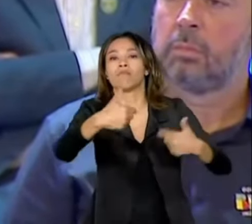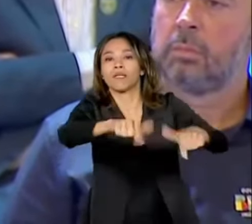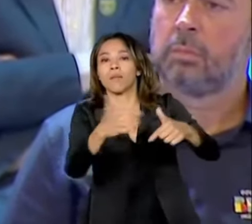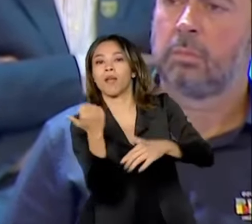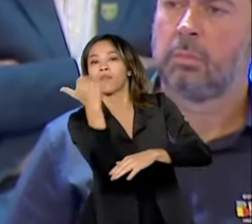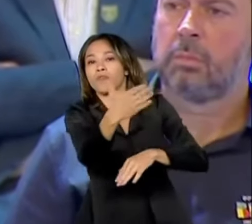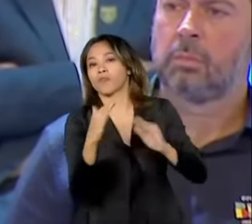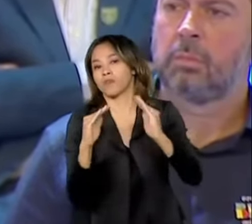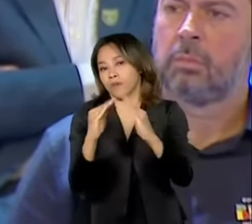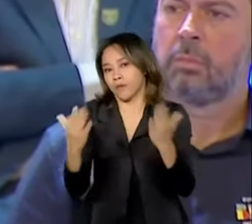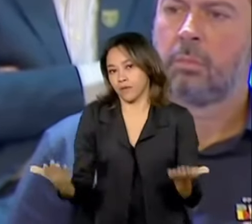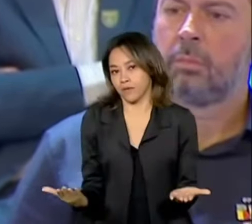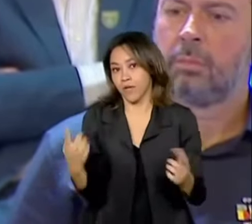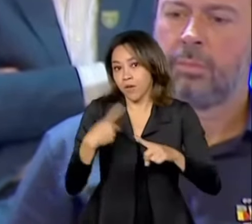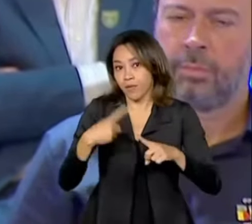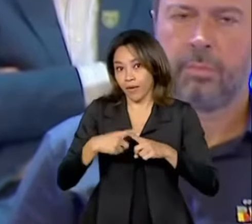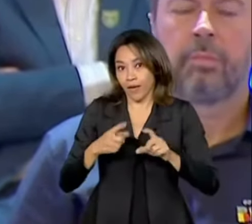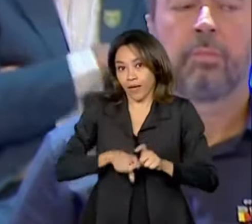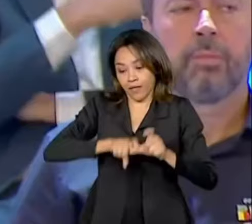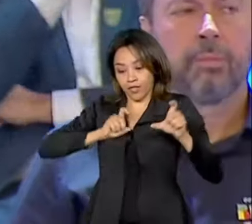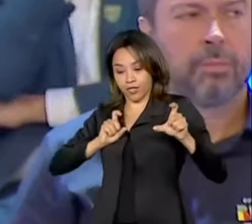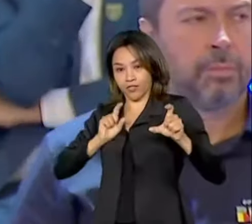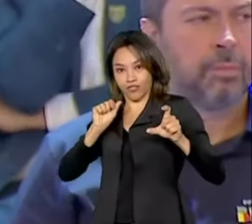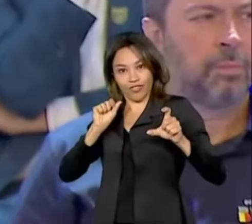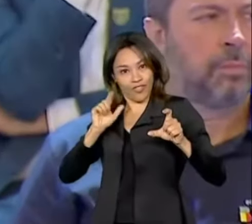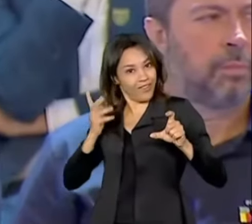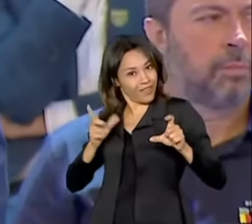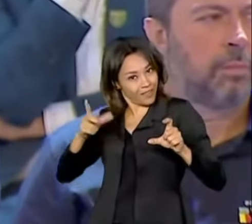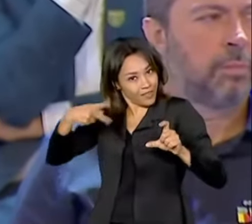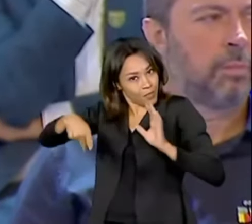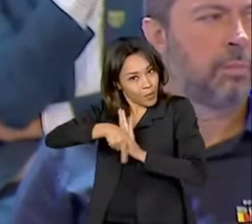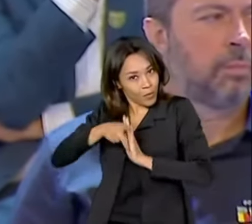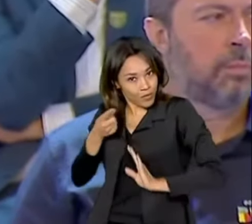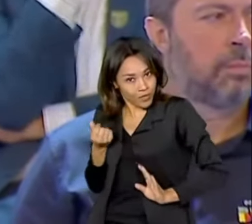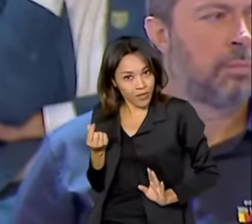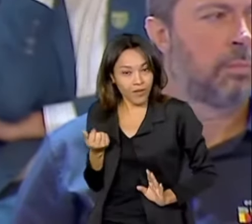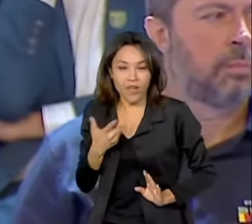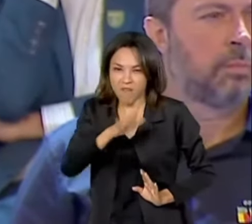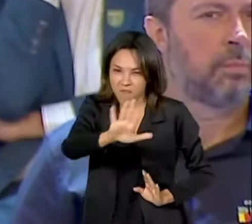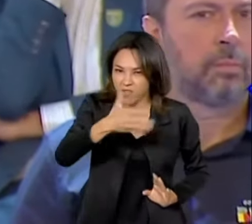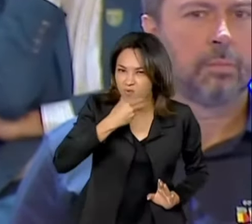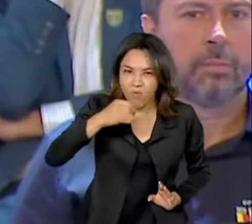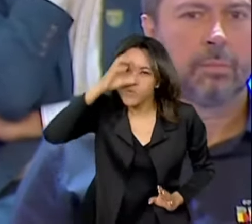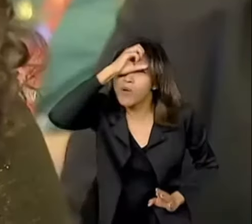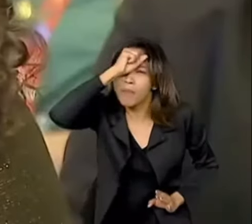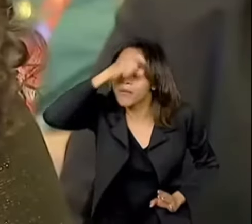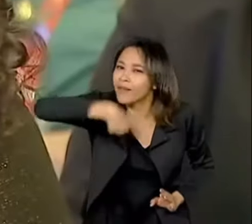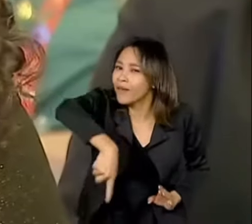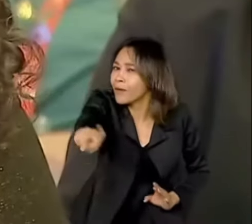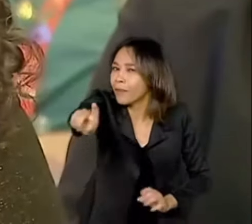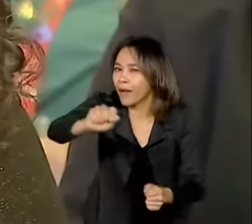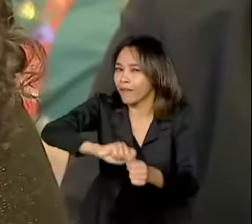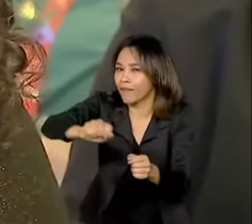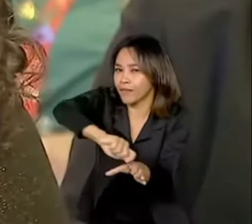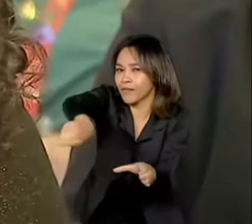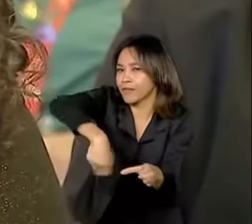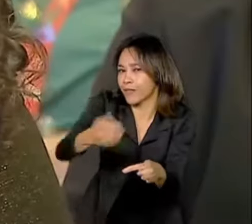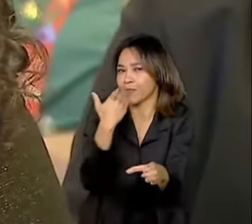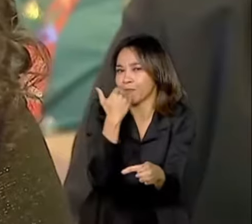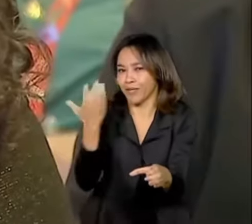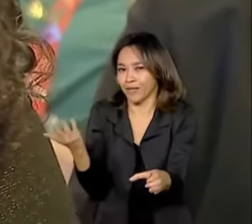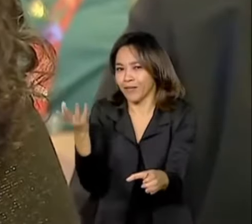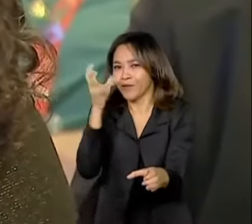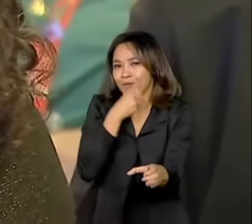para trabalhar, porque as mulheres querem ser independentes. Mas os homens não aprenderam a ir para a cozinha. Os homens não